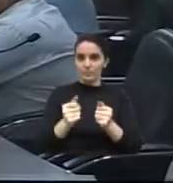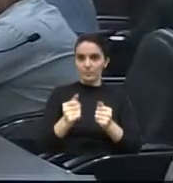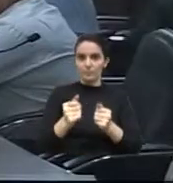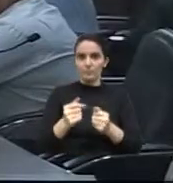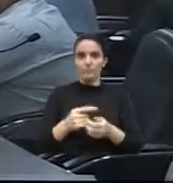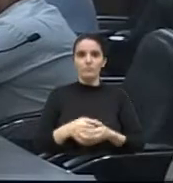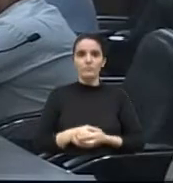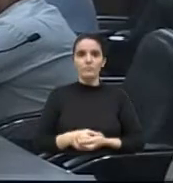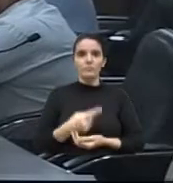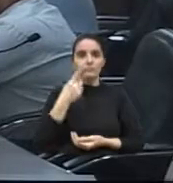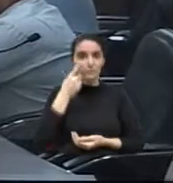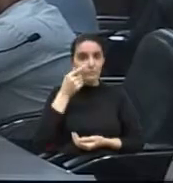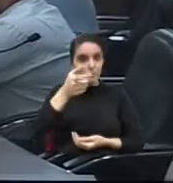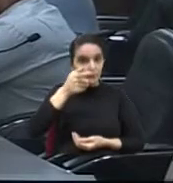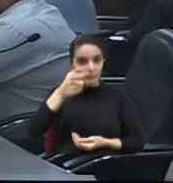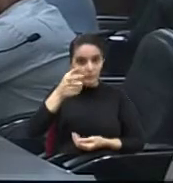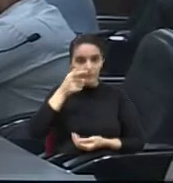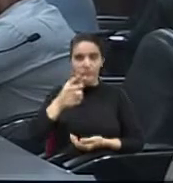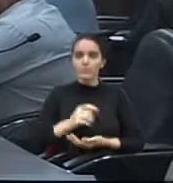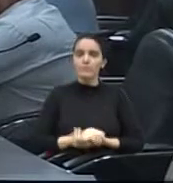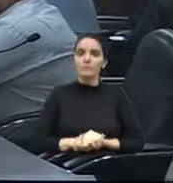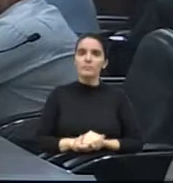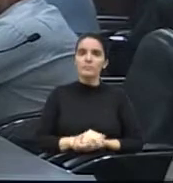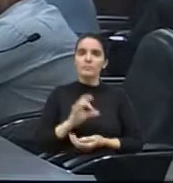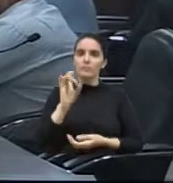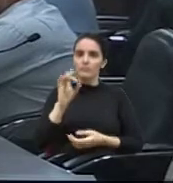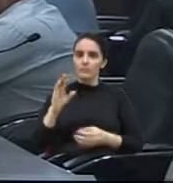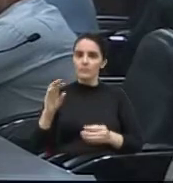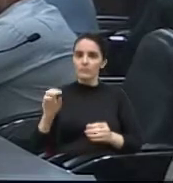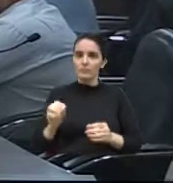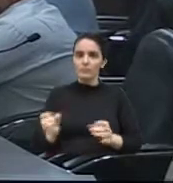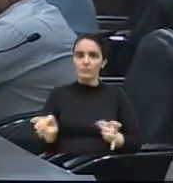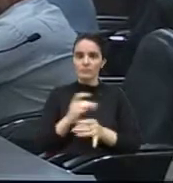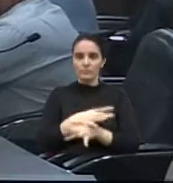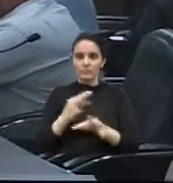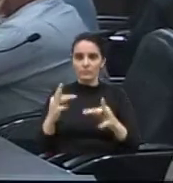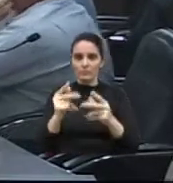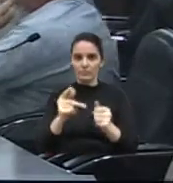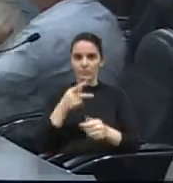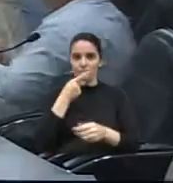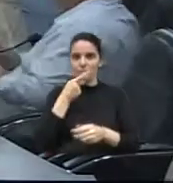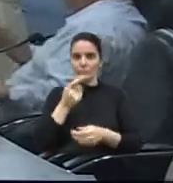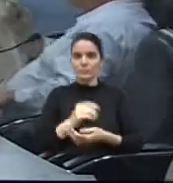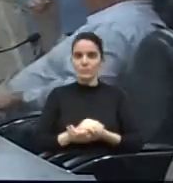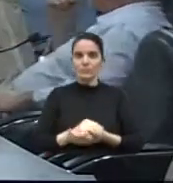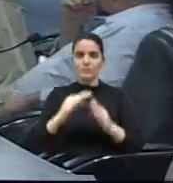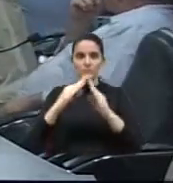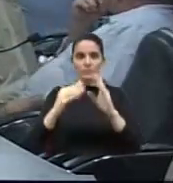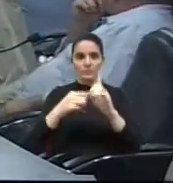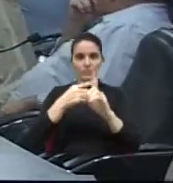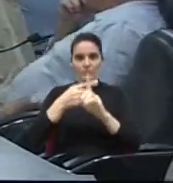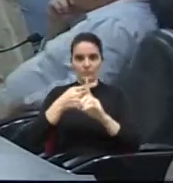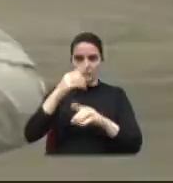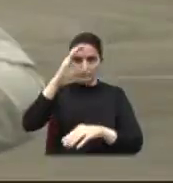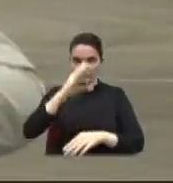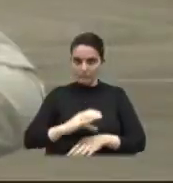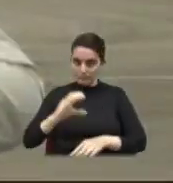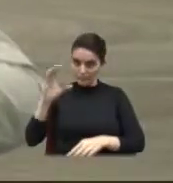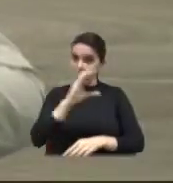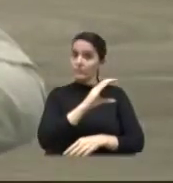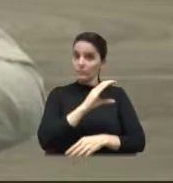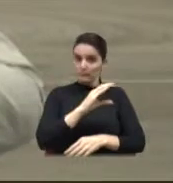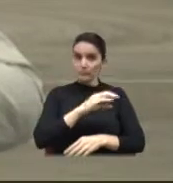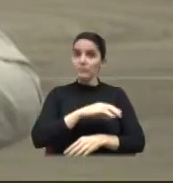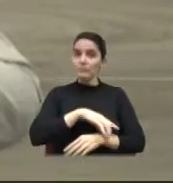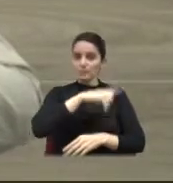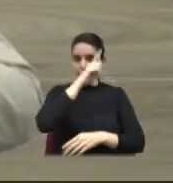assistem, apenas concluir com todas as falas, que assim, como cristã, obviamente,